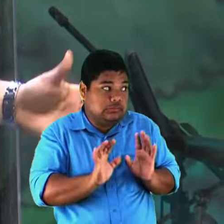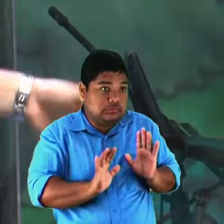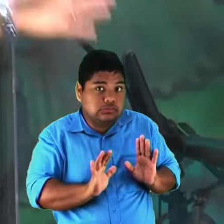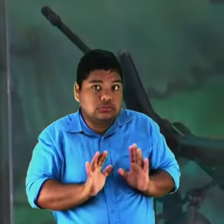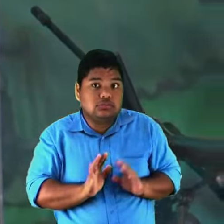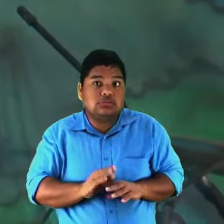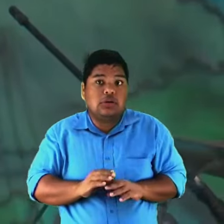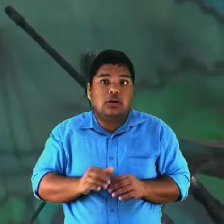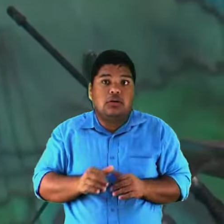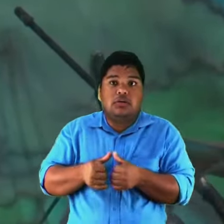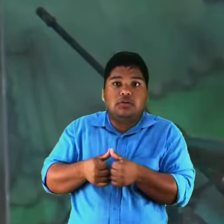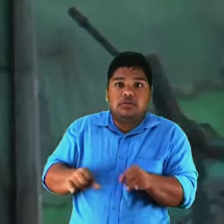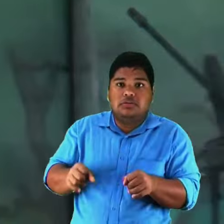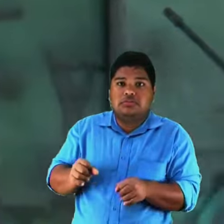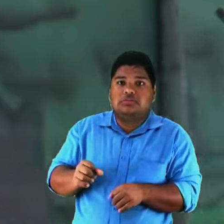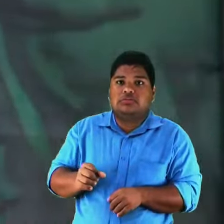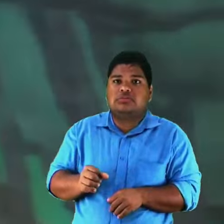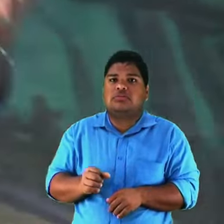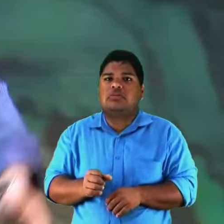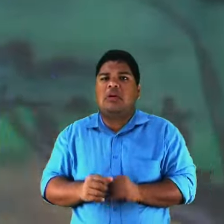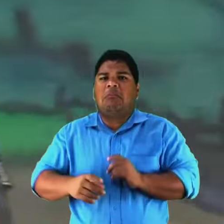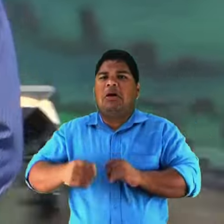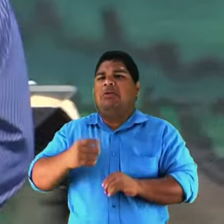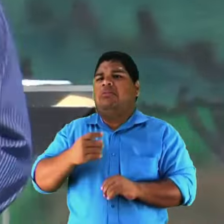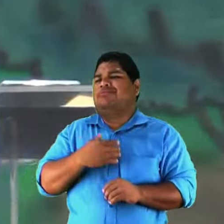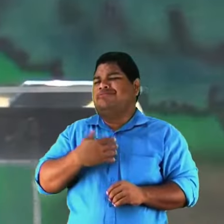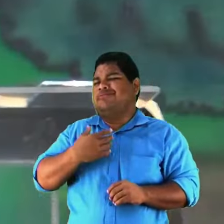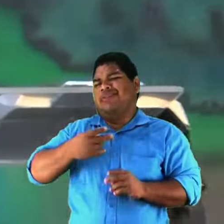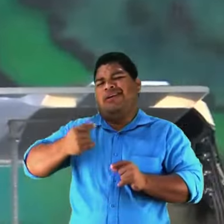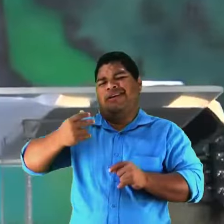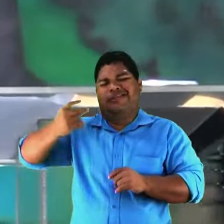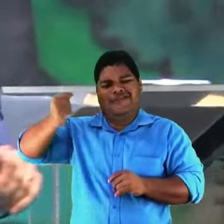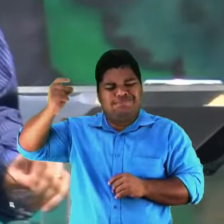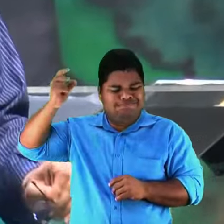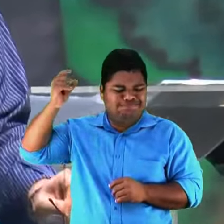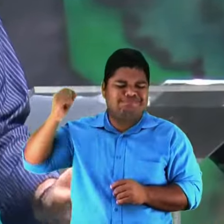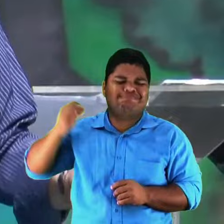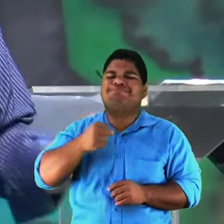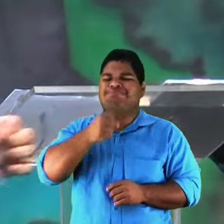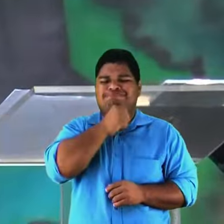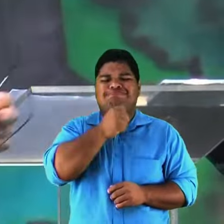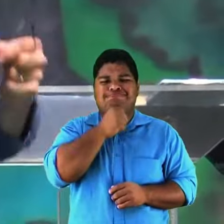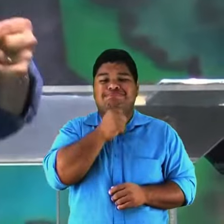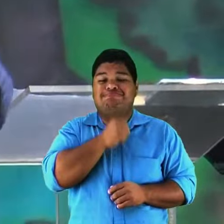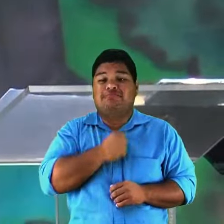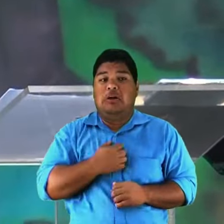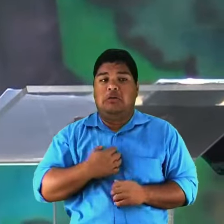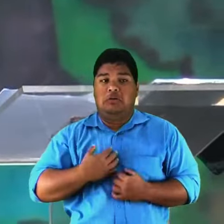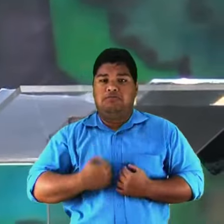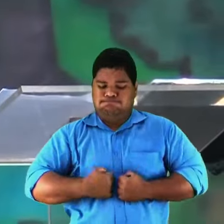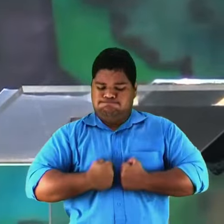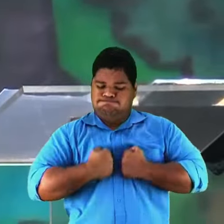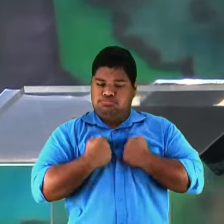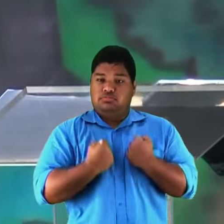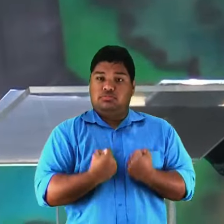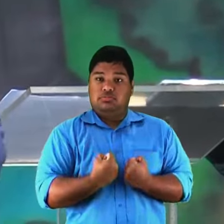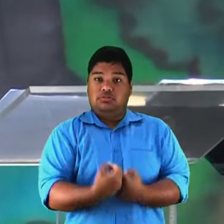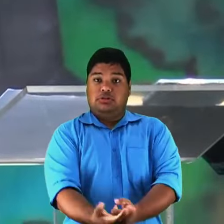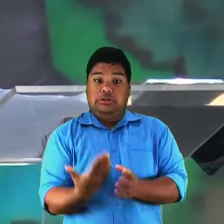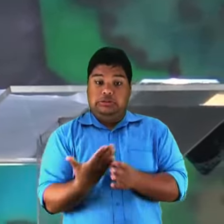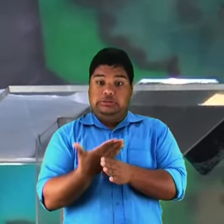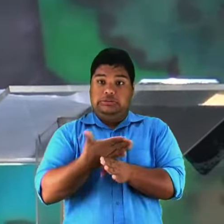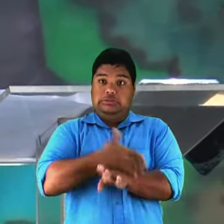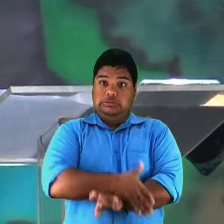E naquele tempo ele estava com saúde, com vigor, né? Tem bastante tempo atrás. E ali ele chegou, mas ele adentrou